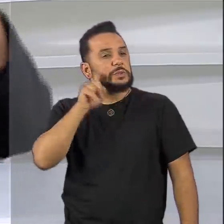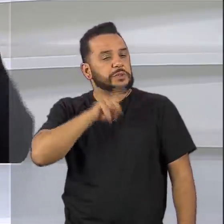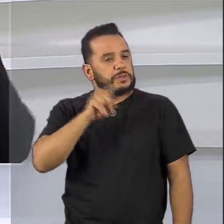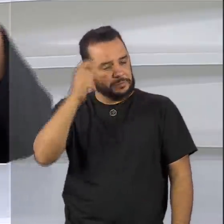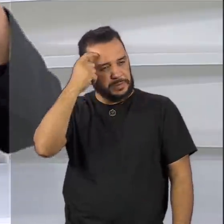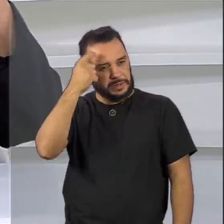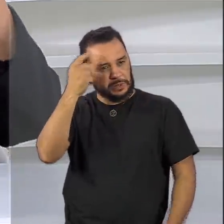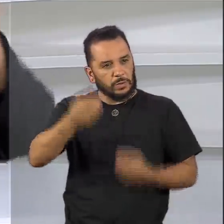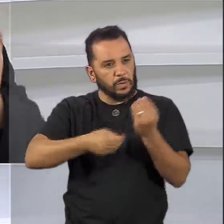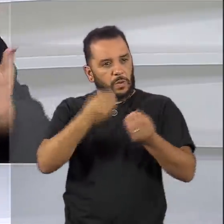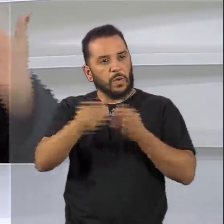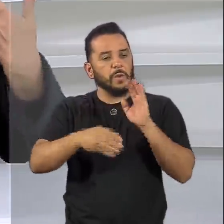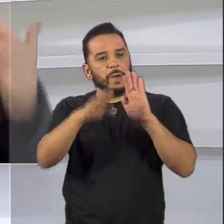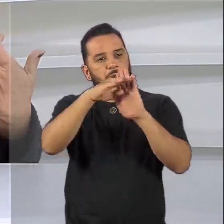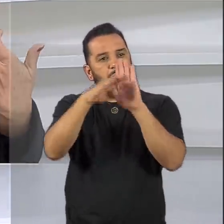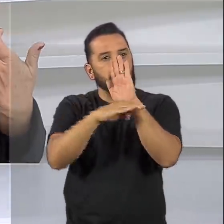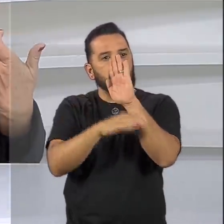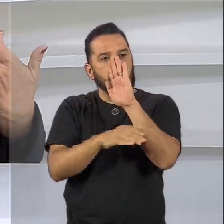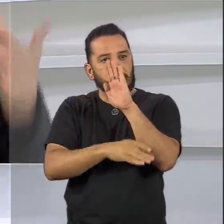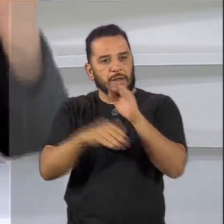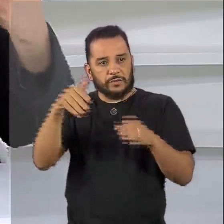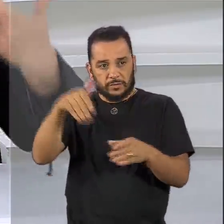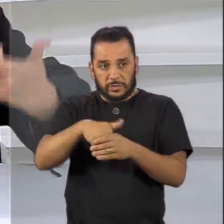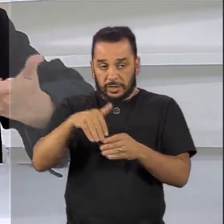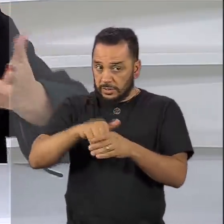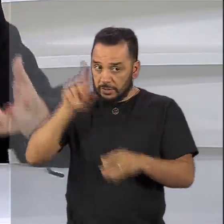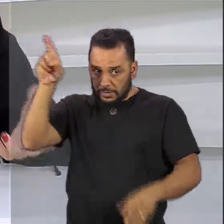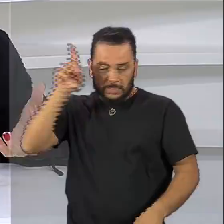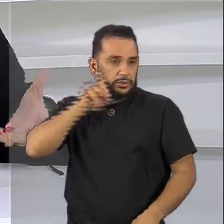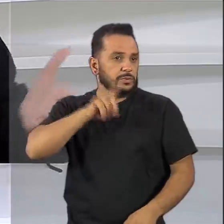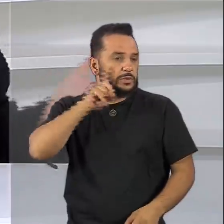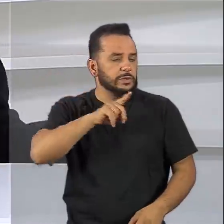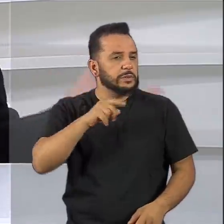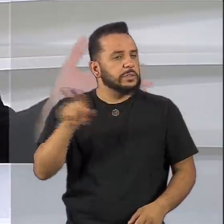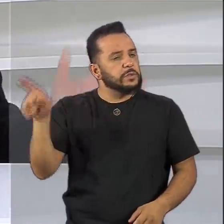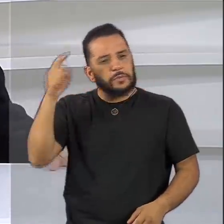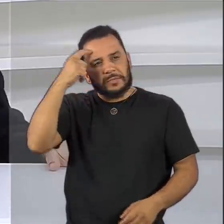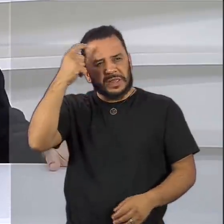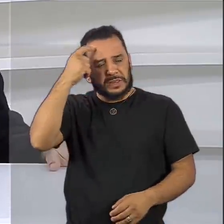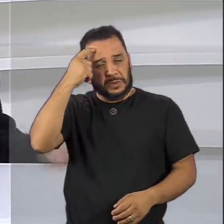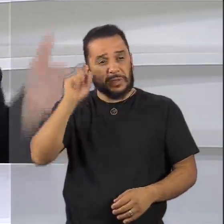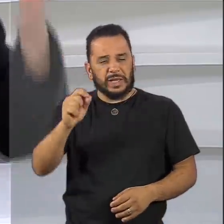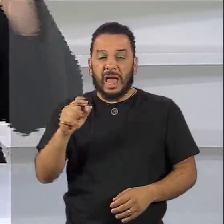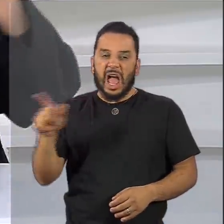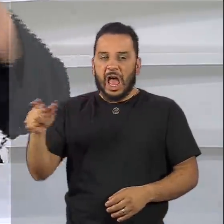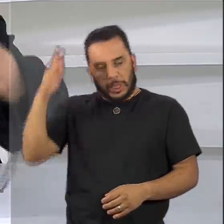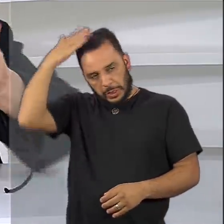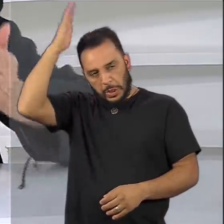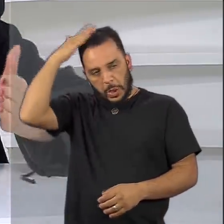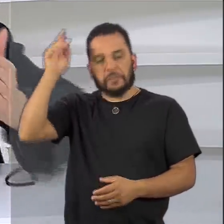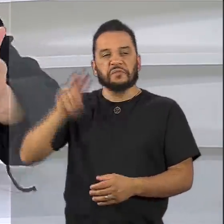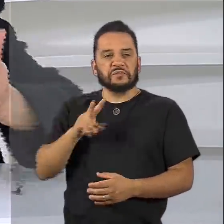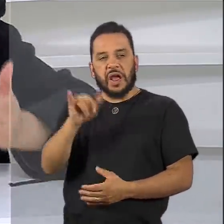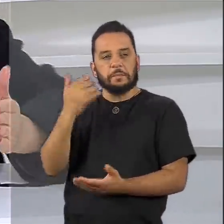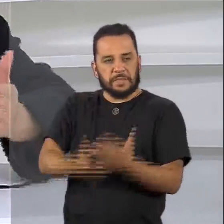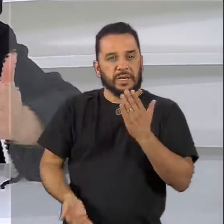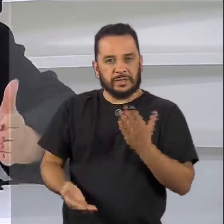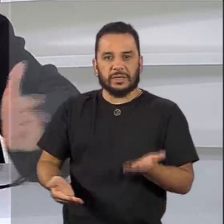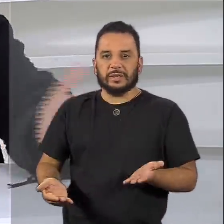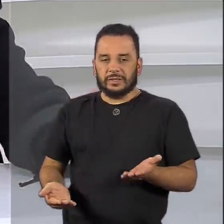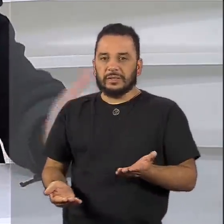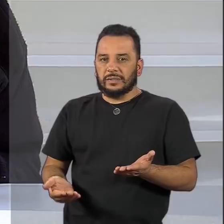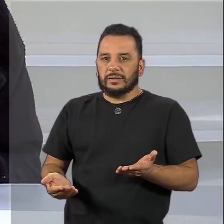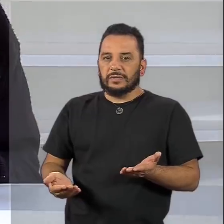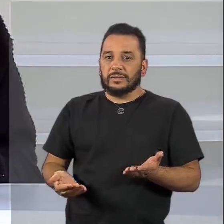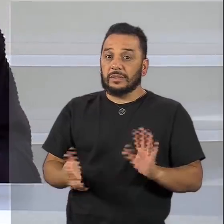as regras da eleição americana, considerou a hipótese da vitória do Trump. A gente até o último minuto ali... Agora,